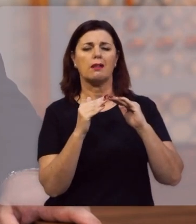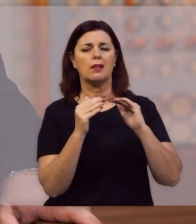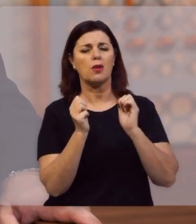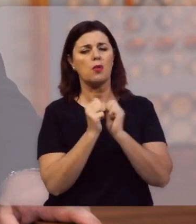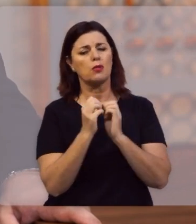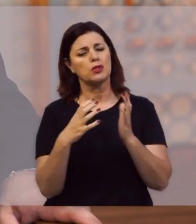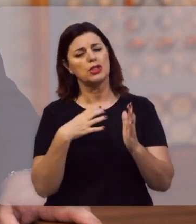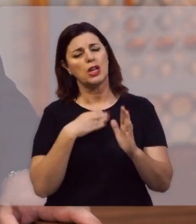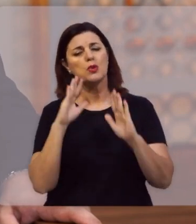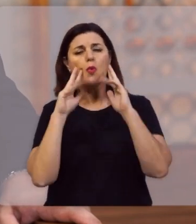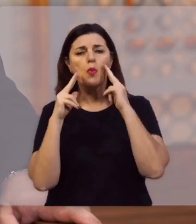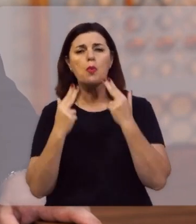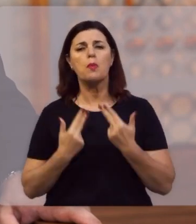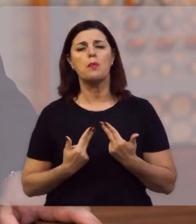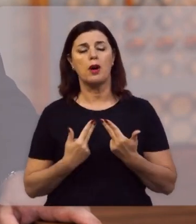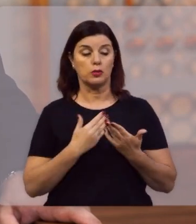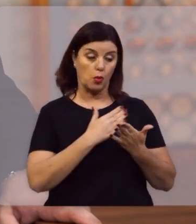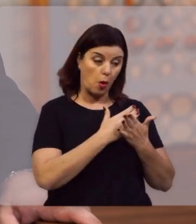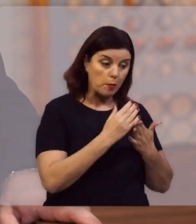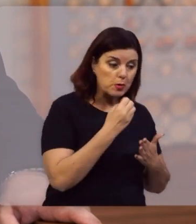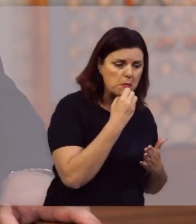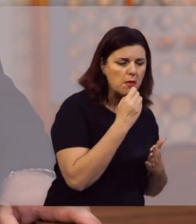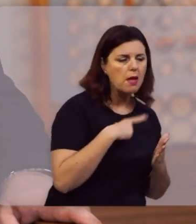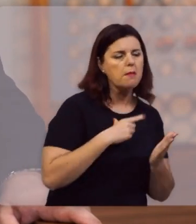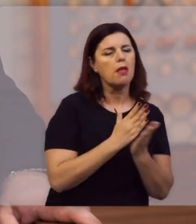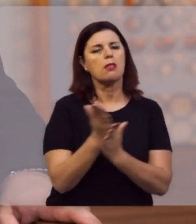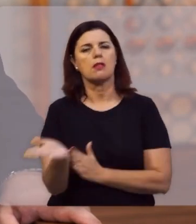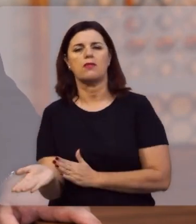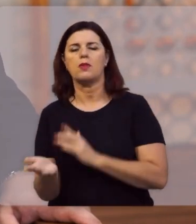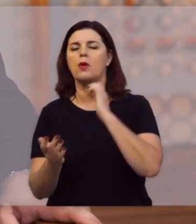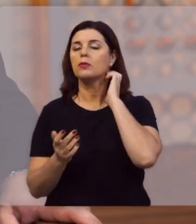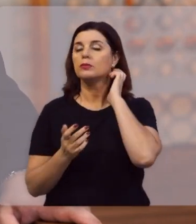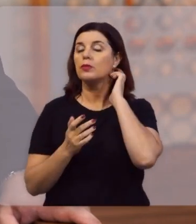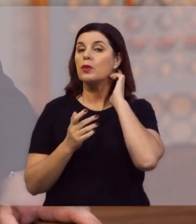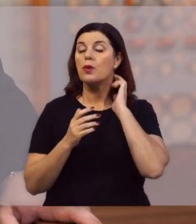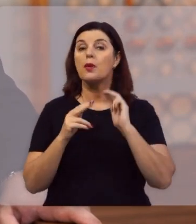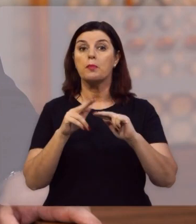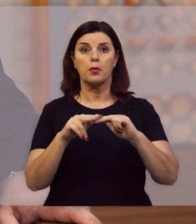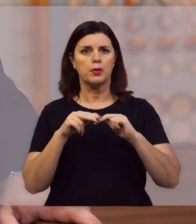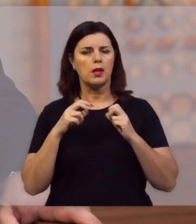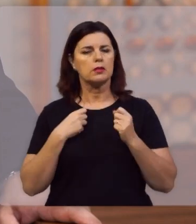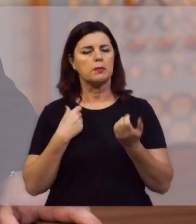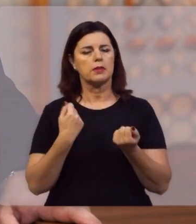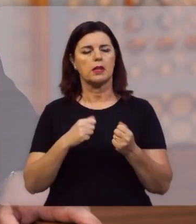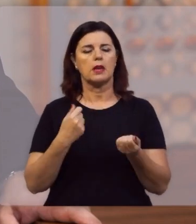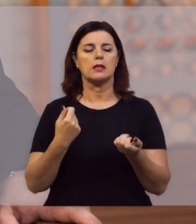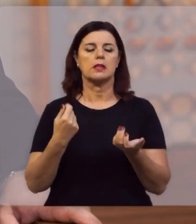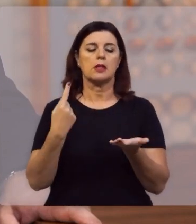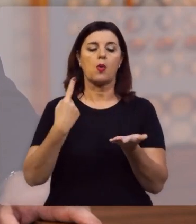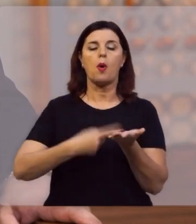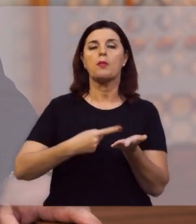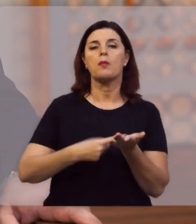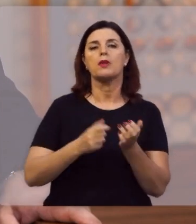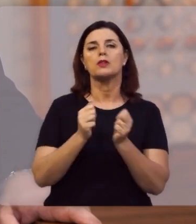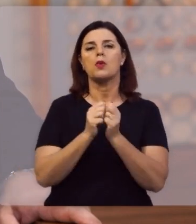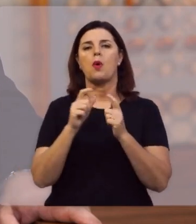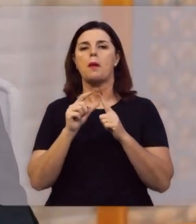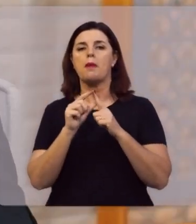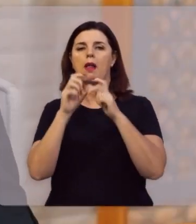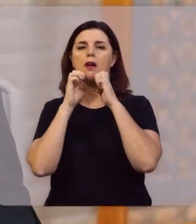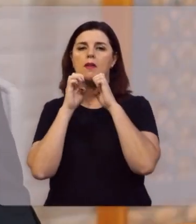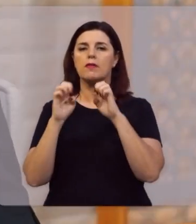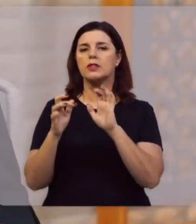humana que até começou bem mas depois se desviou É por isso então que a igreja tem que ter compromisso com a palavra e com o evangelho de Jesus